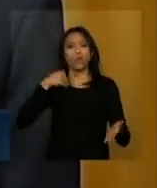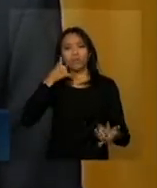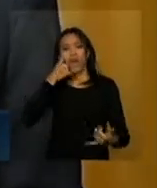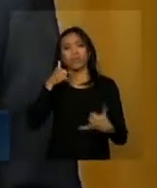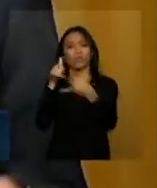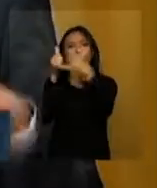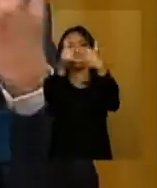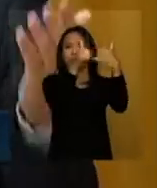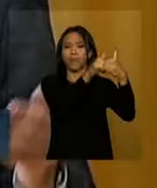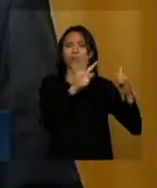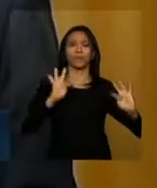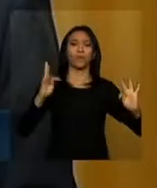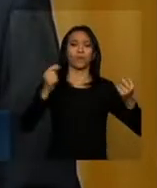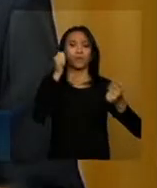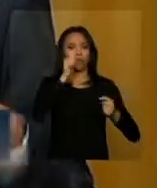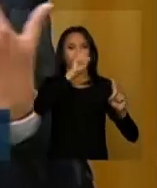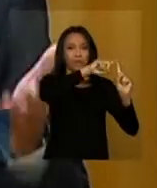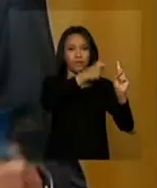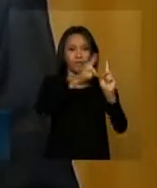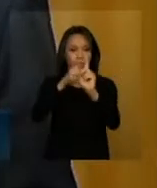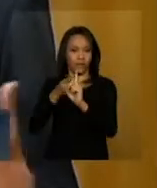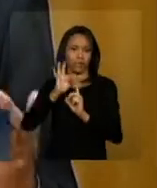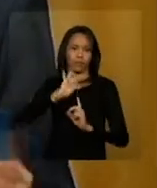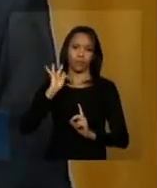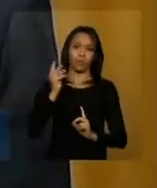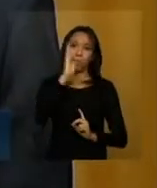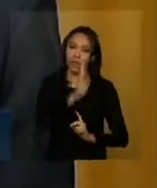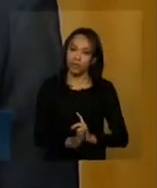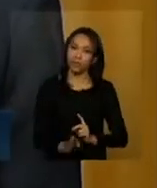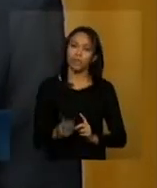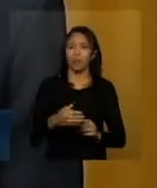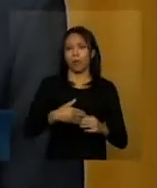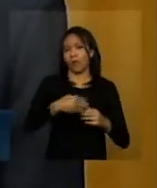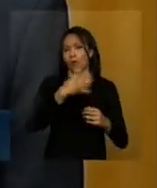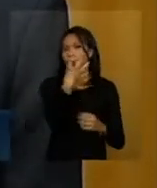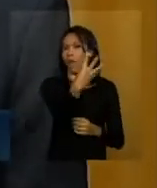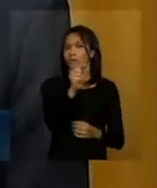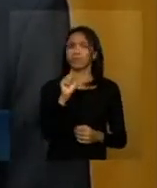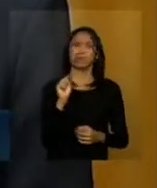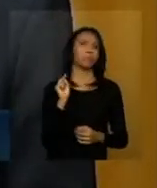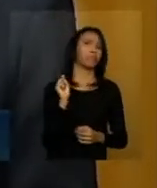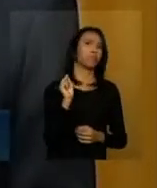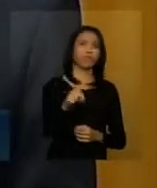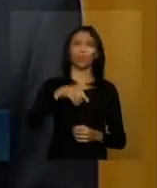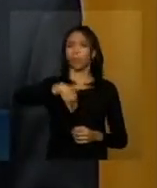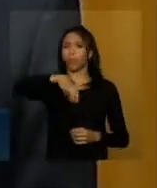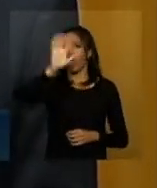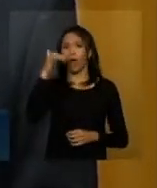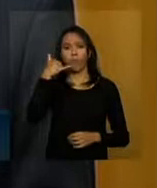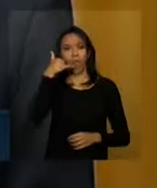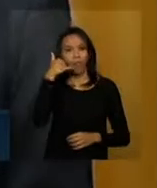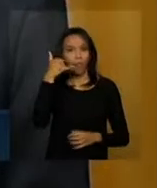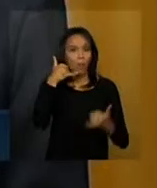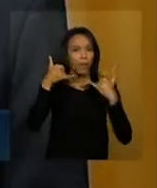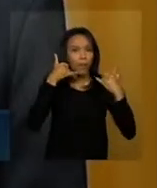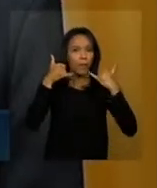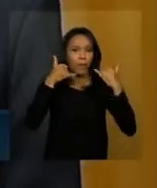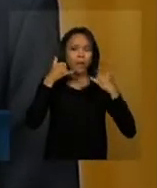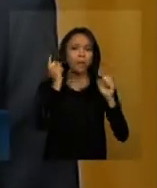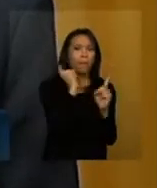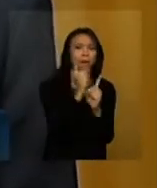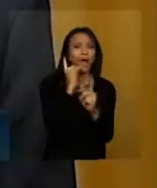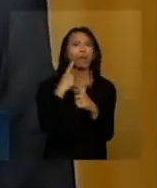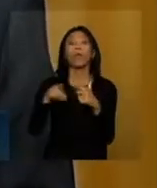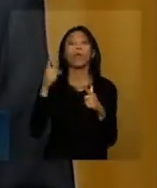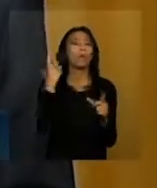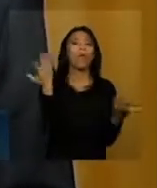brasileiras, já temos uma base de mais de 400 mil ligações e respostas, identificando claramente problemas, desde